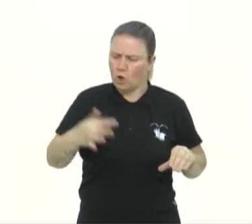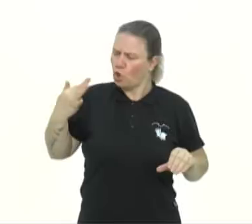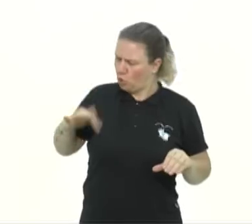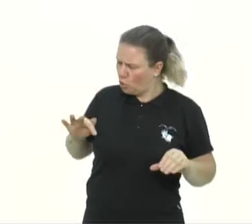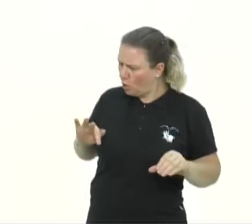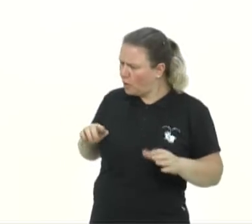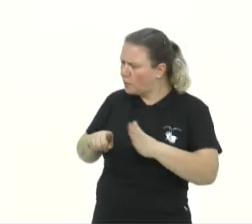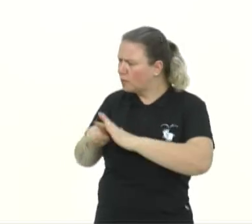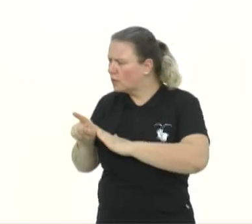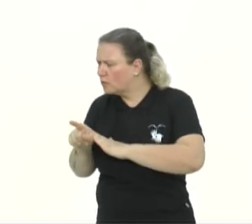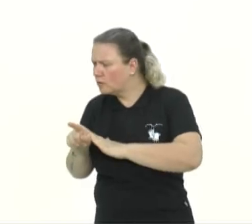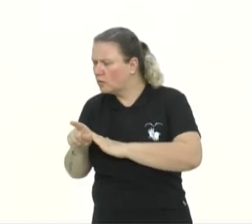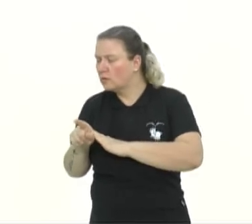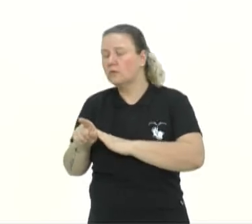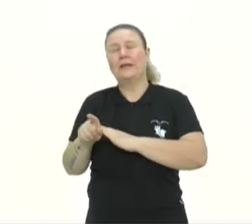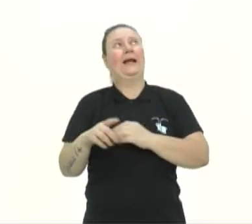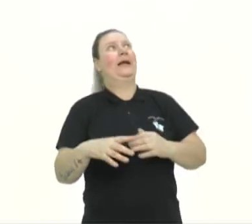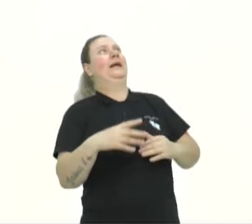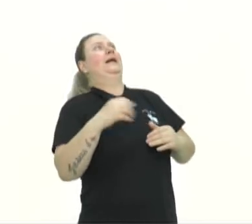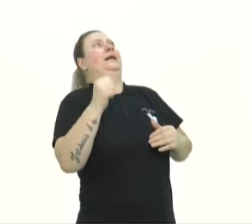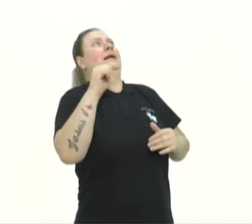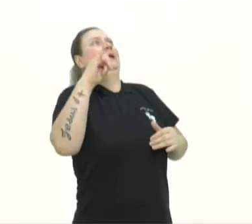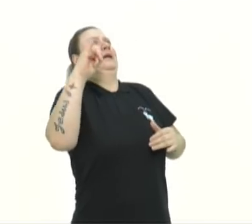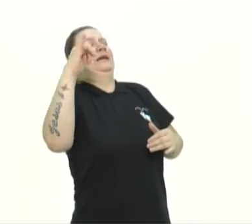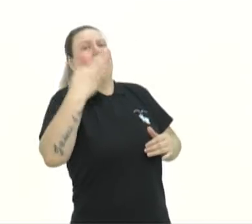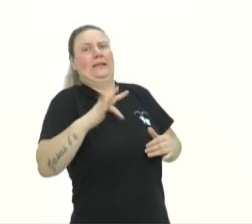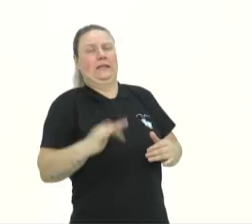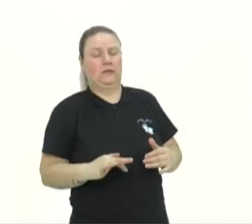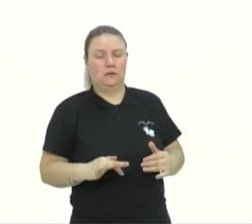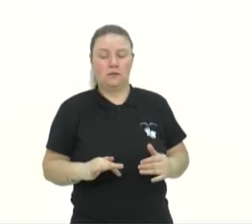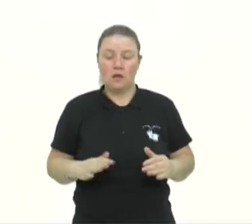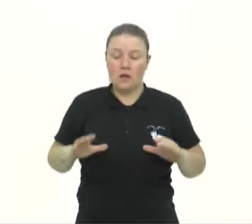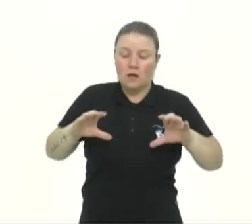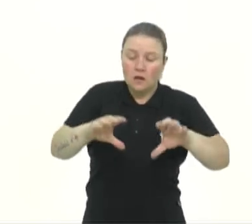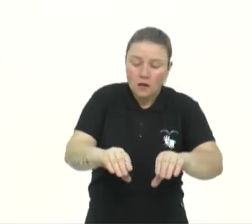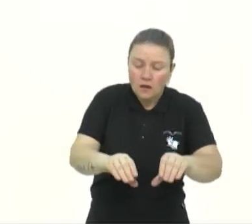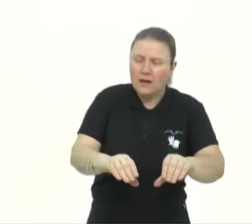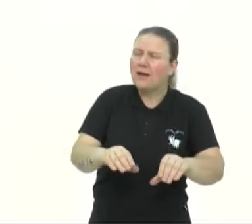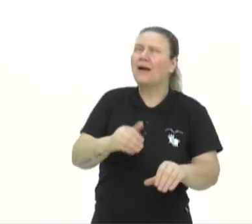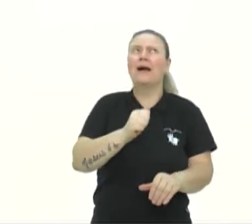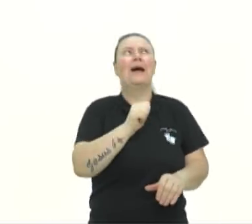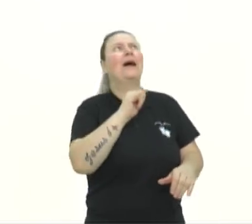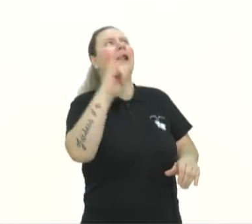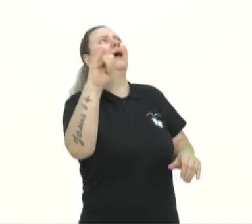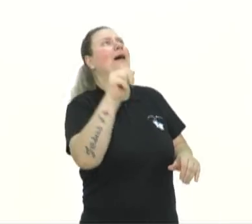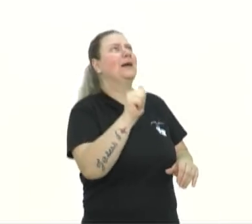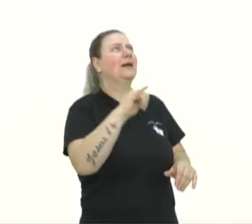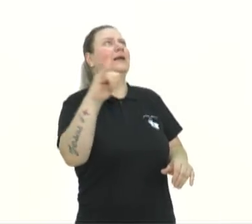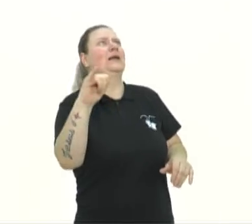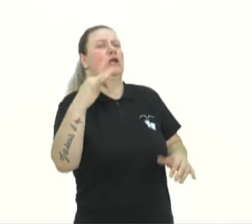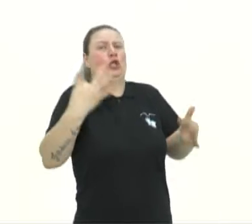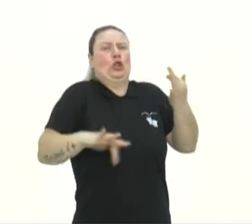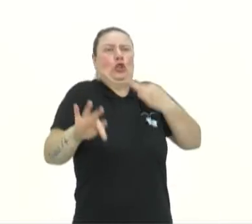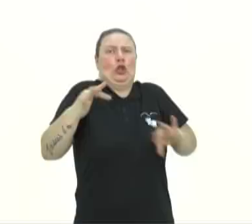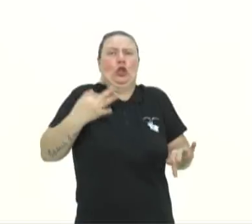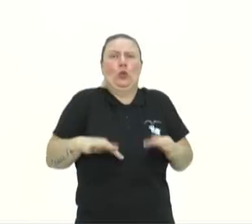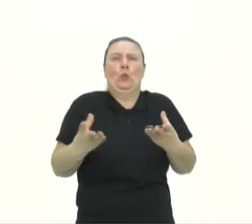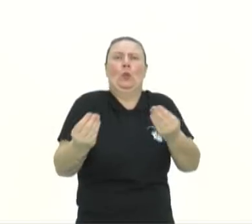aqui? Ai! E aqui como é que está? Ai, ai, dói